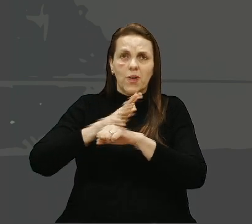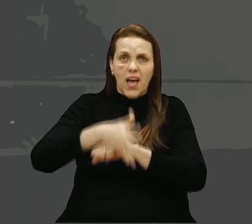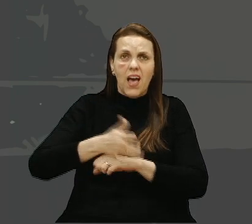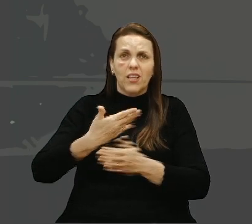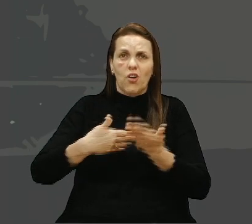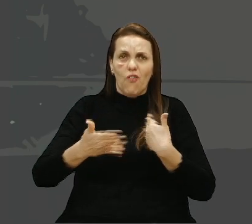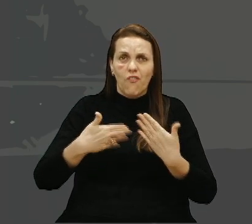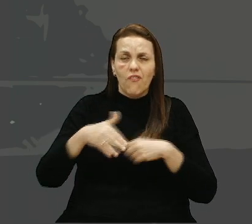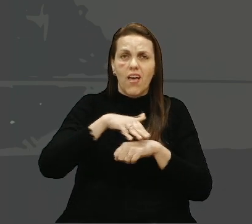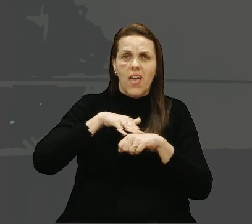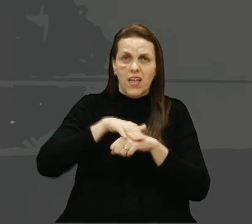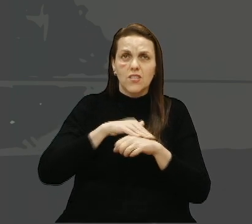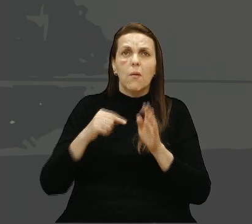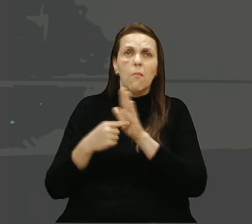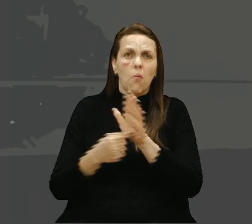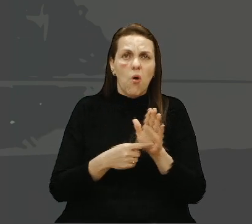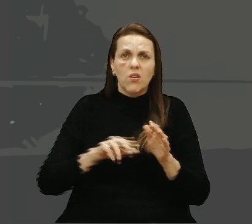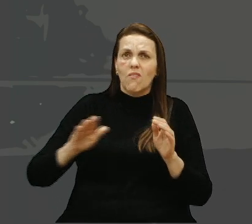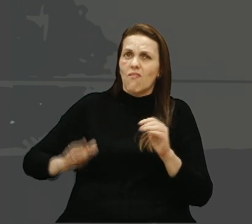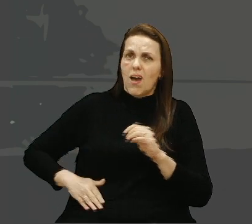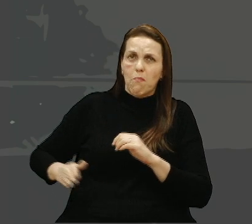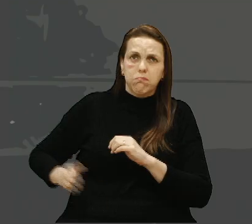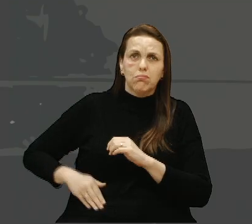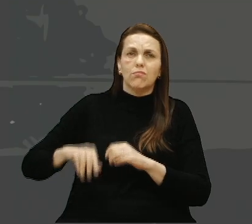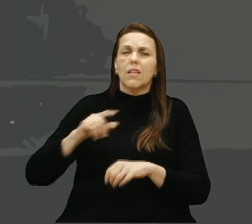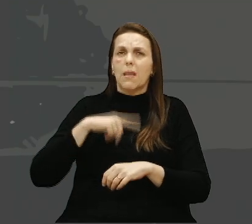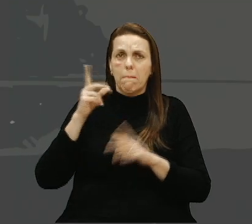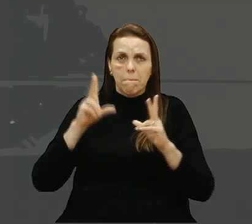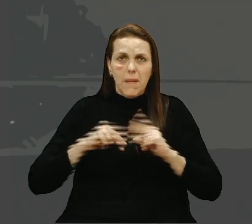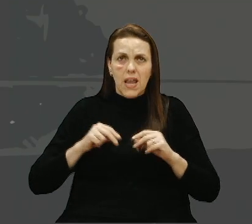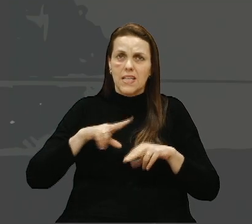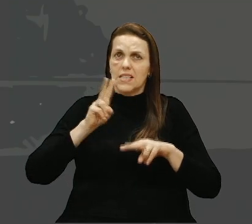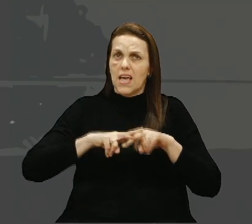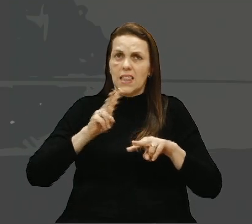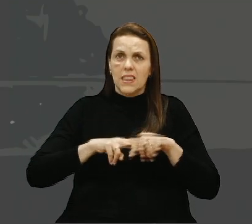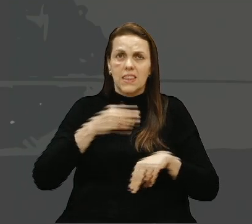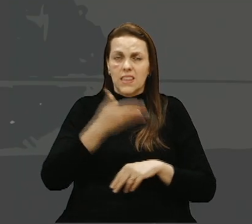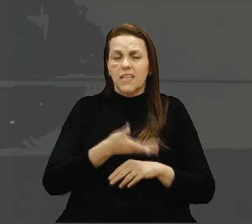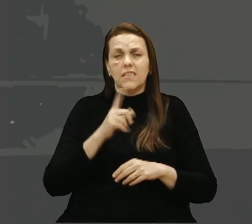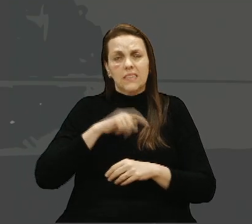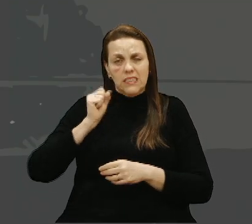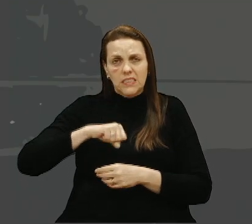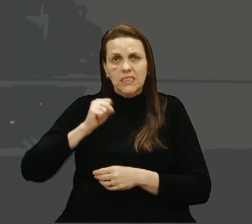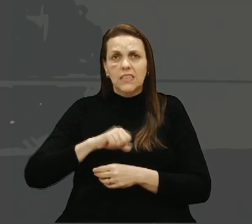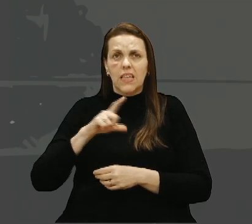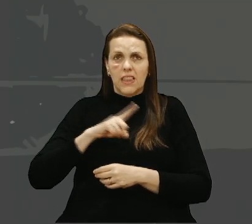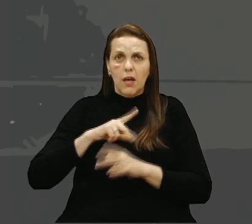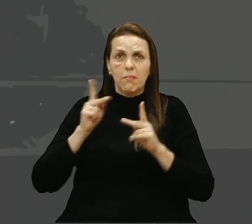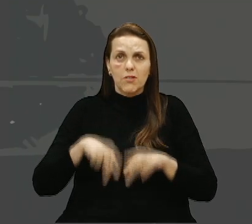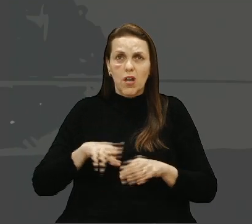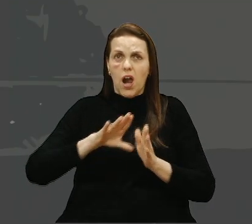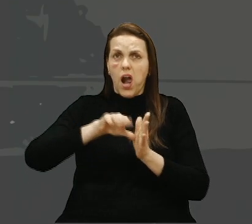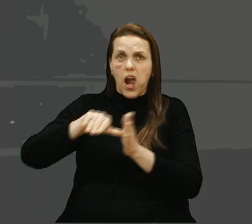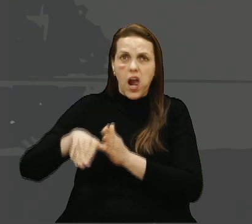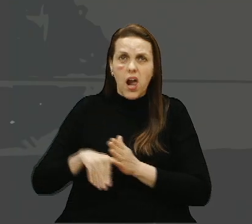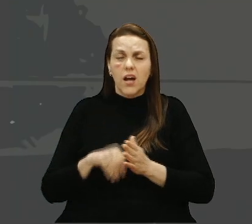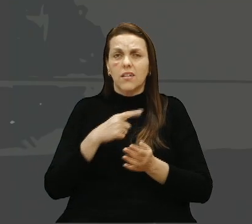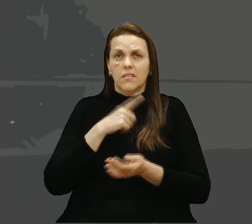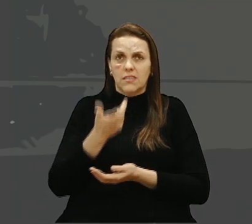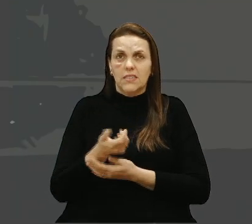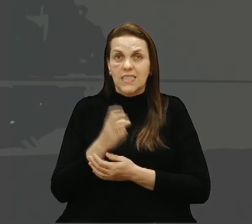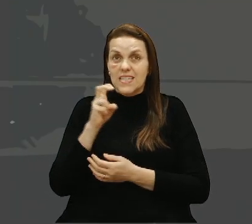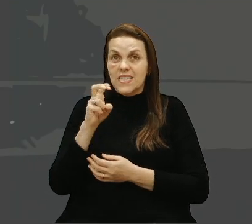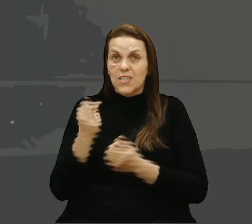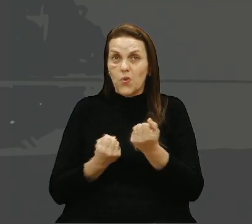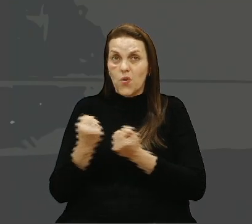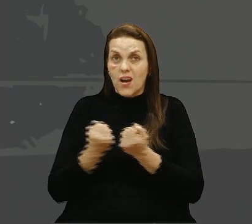pessoas, mostro. Tem vagabundo, tem gente que merece cadeia, aí a Guarda Municipal vai lá e prende, tem vagabundo. Tem gente roubando lá na Bora, essa semana 5 carros